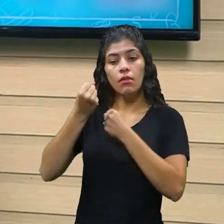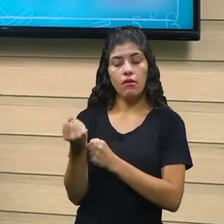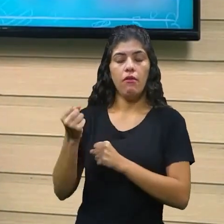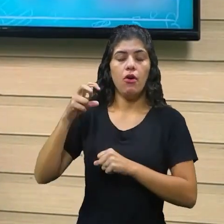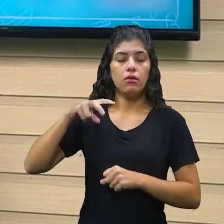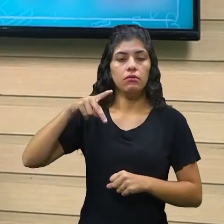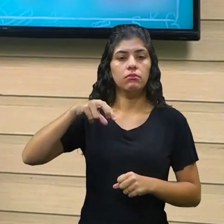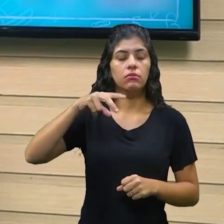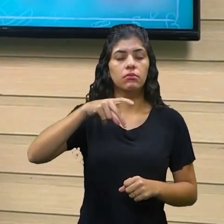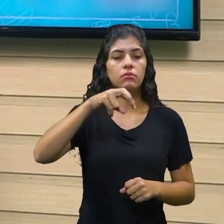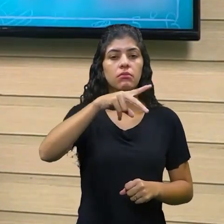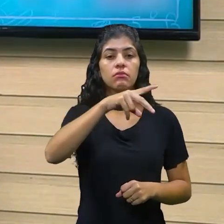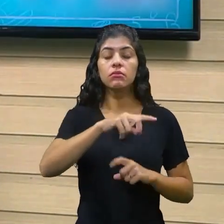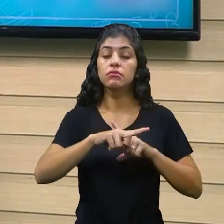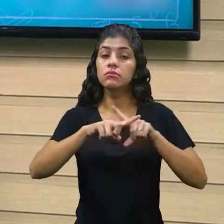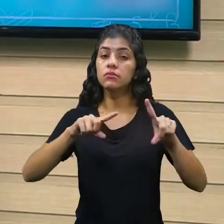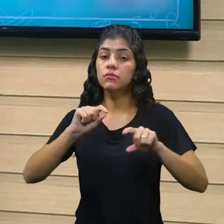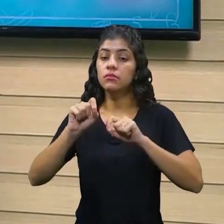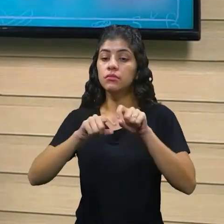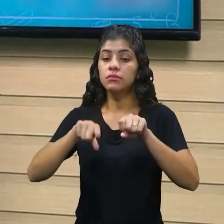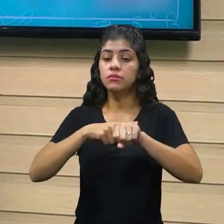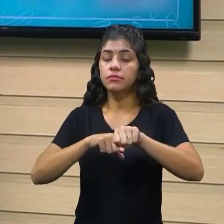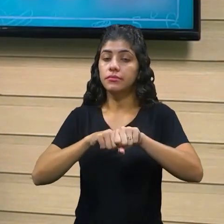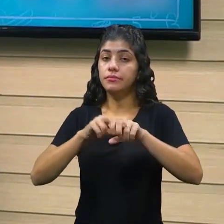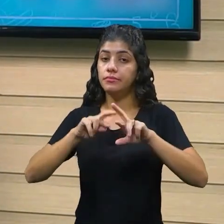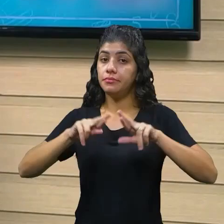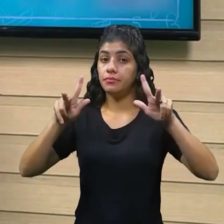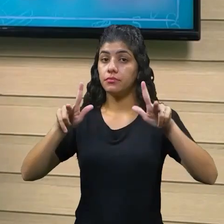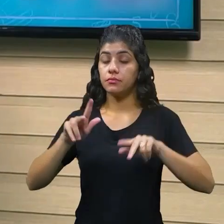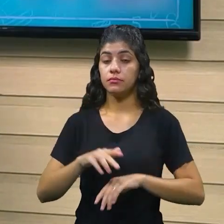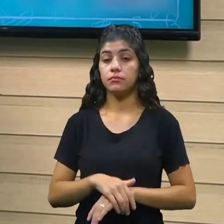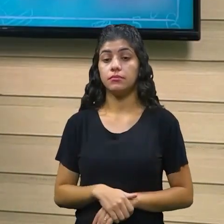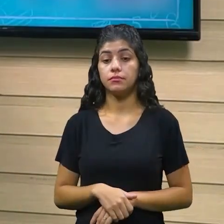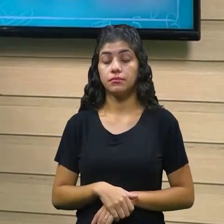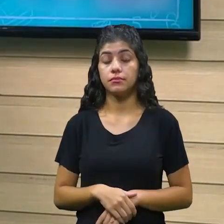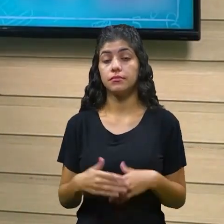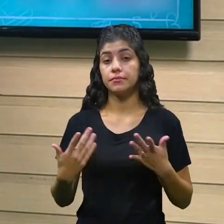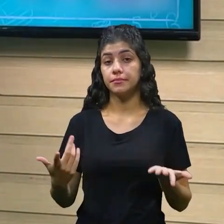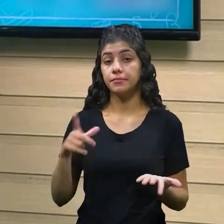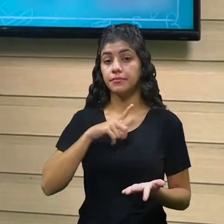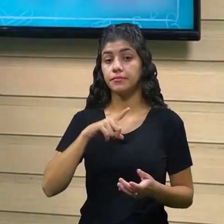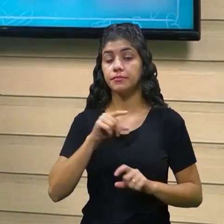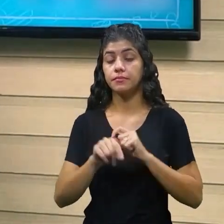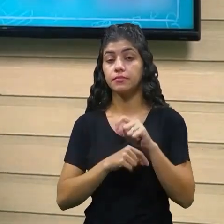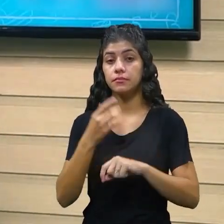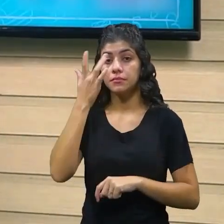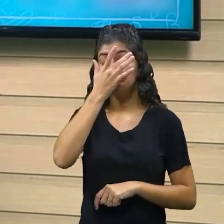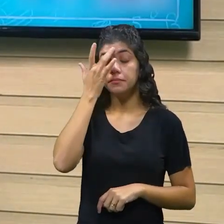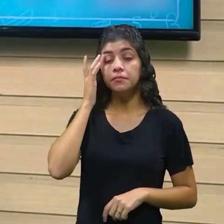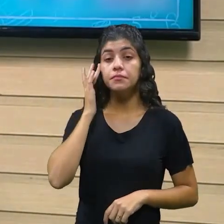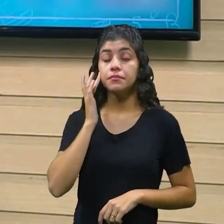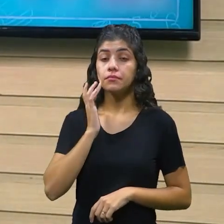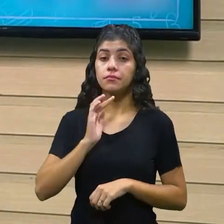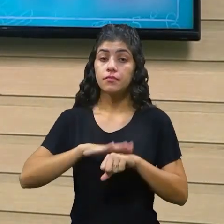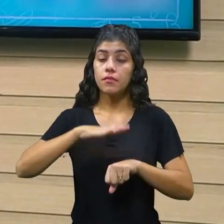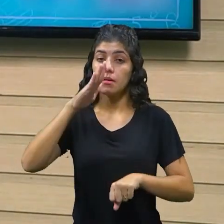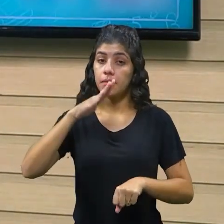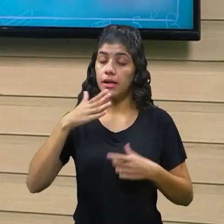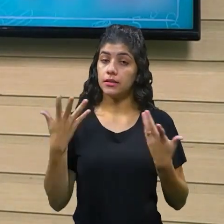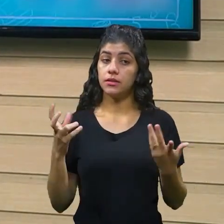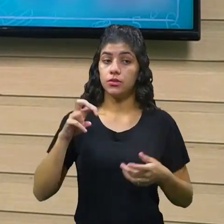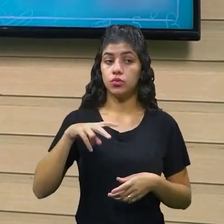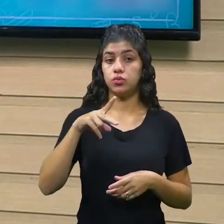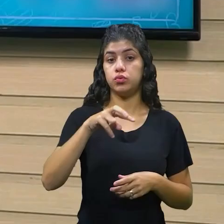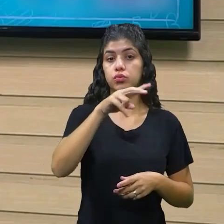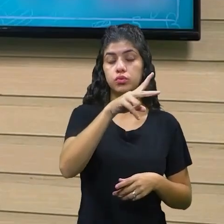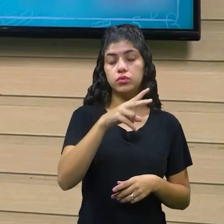né? Estão se deslocando, só que em intervalos de tempos diferentes. E aí fica a questão, quem ali imprimiu maior potência,